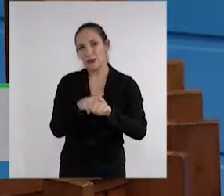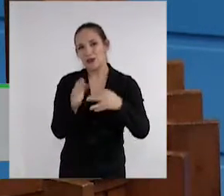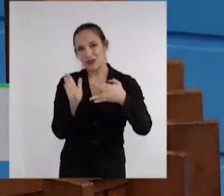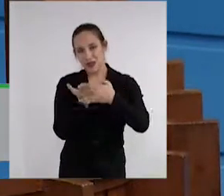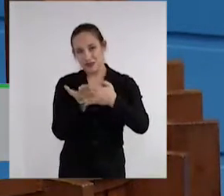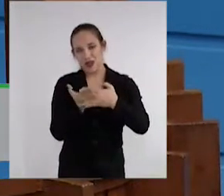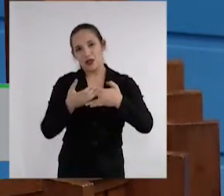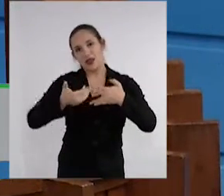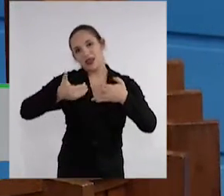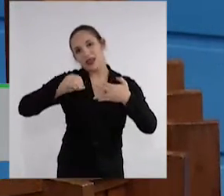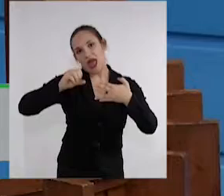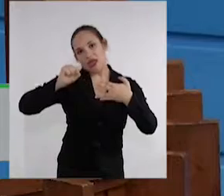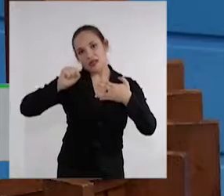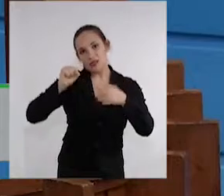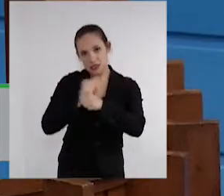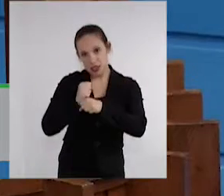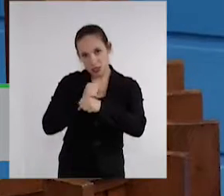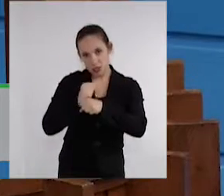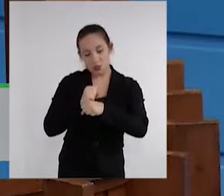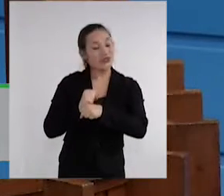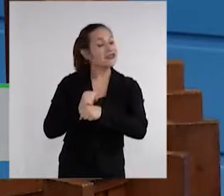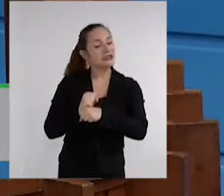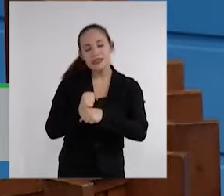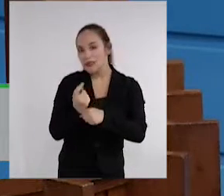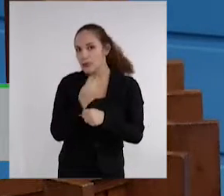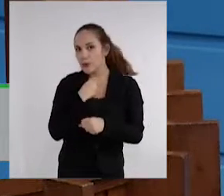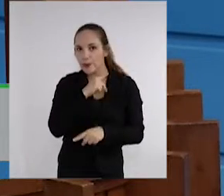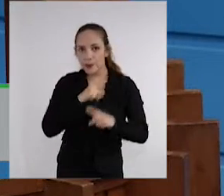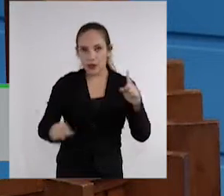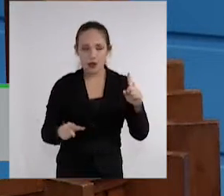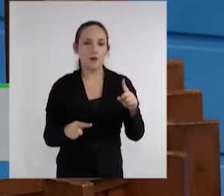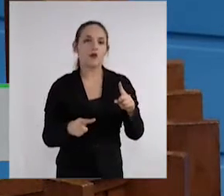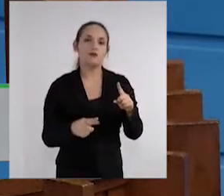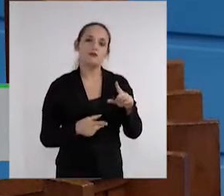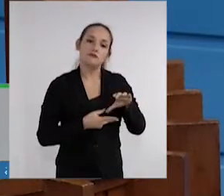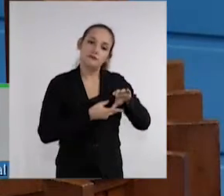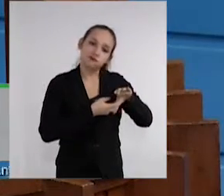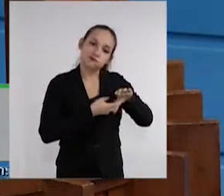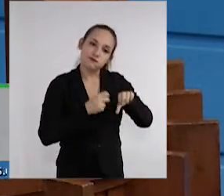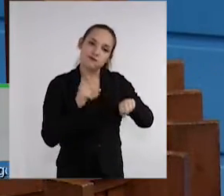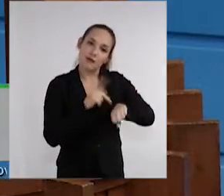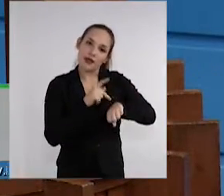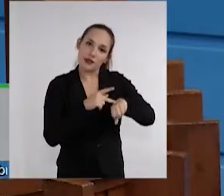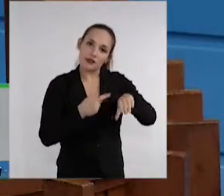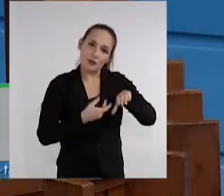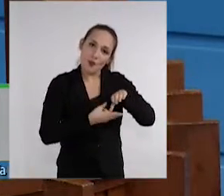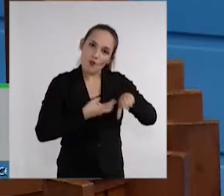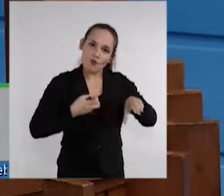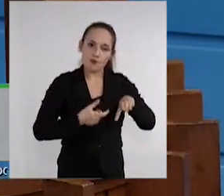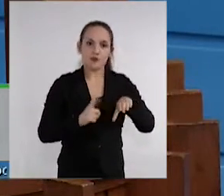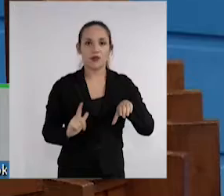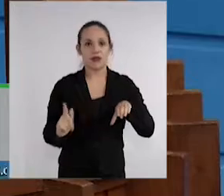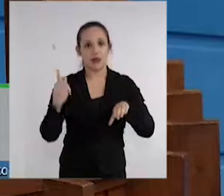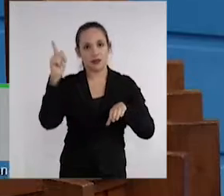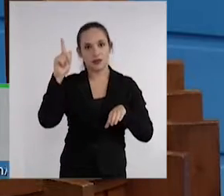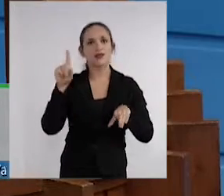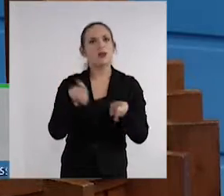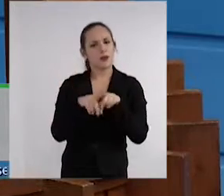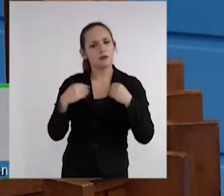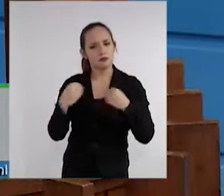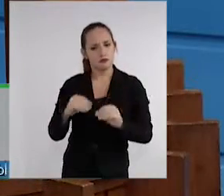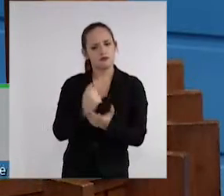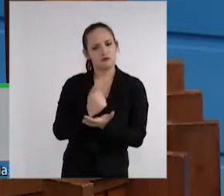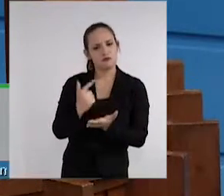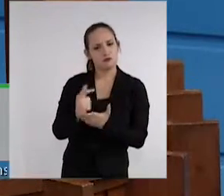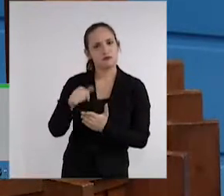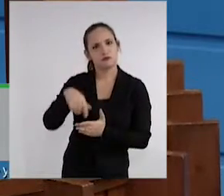no território sul-mato-grossense e também trazer para o nosso estado, colocar na agenda de discussão